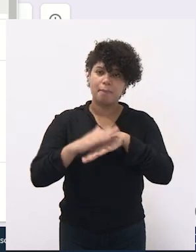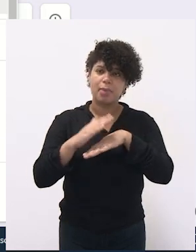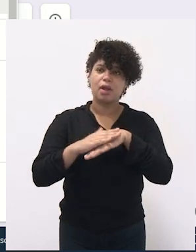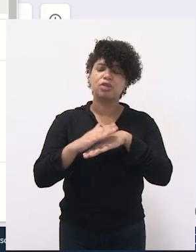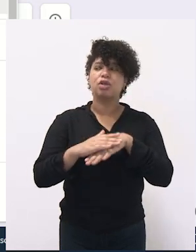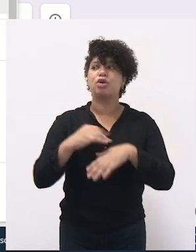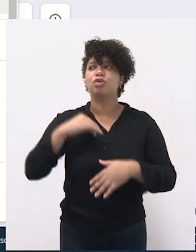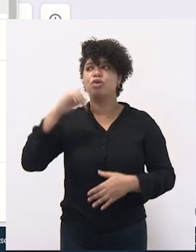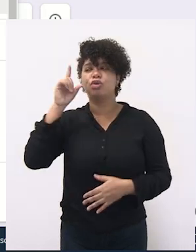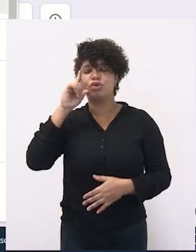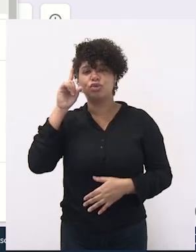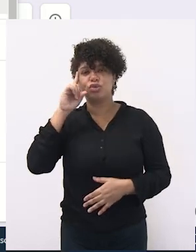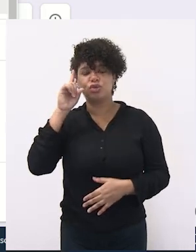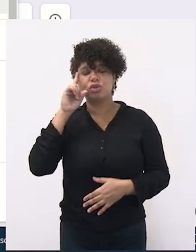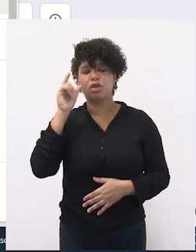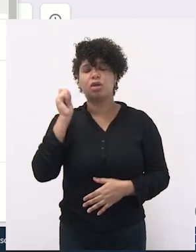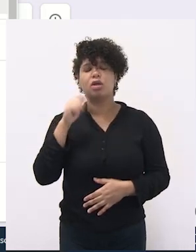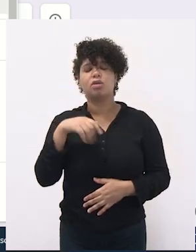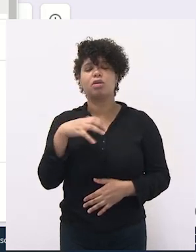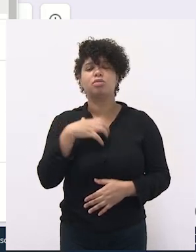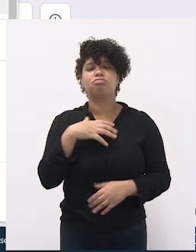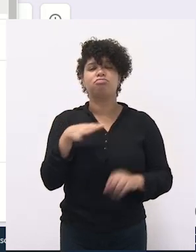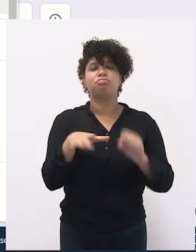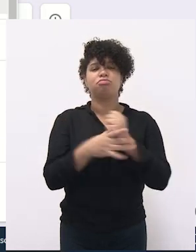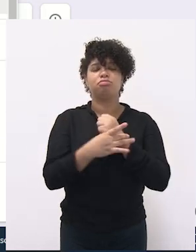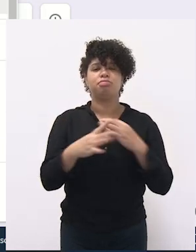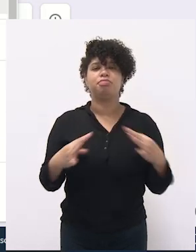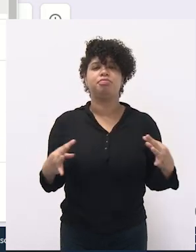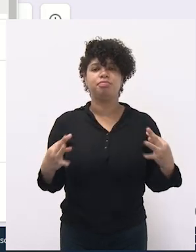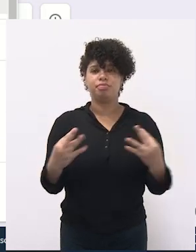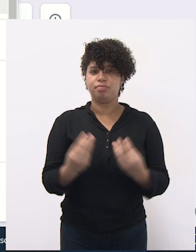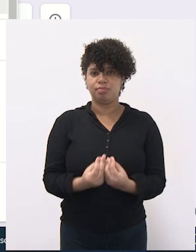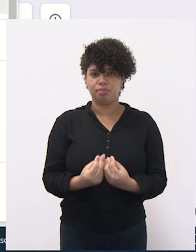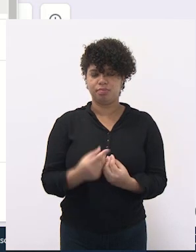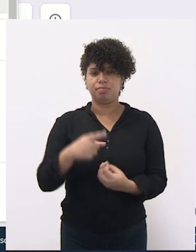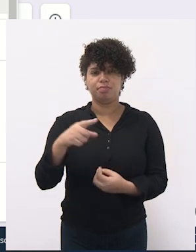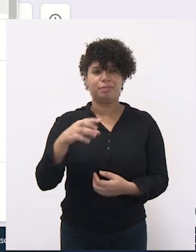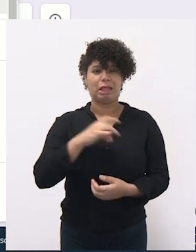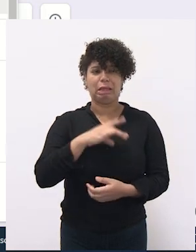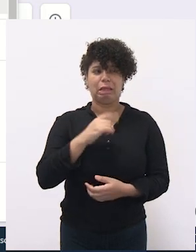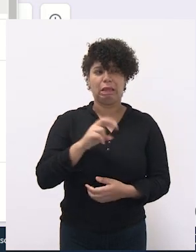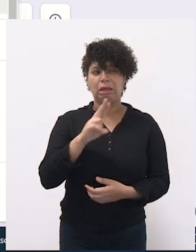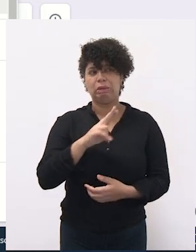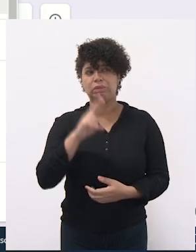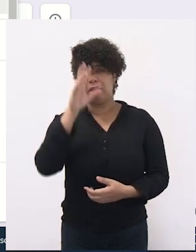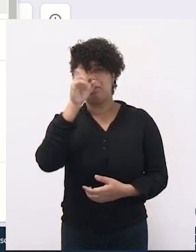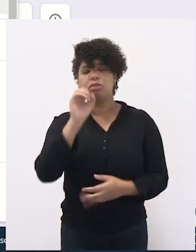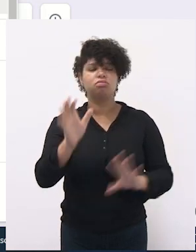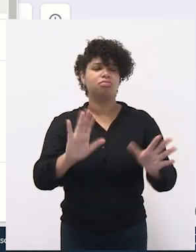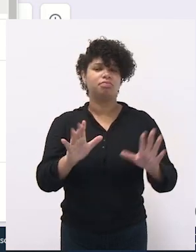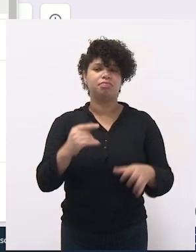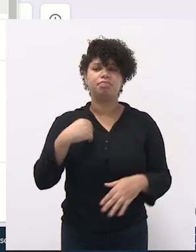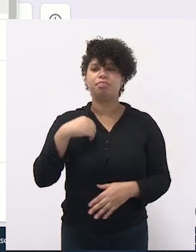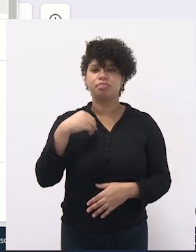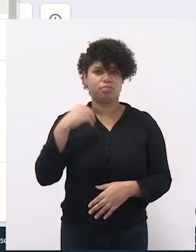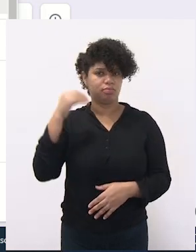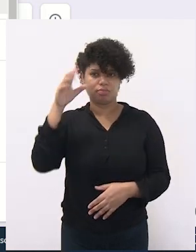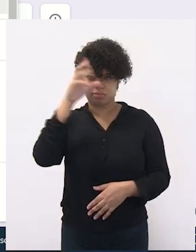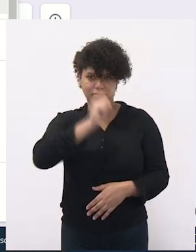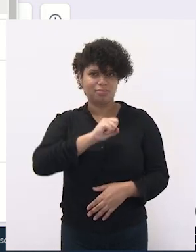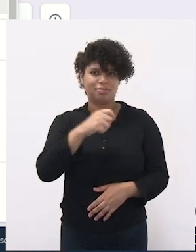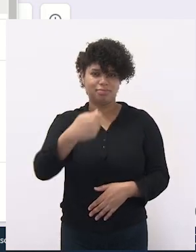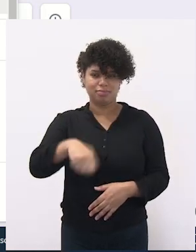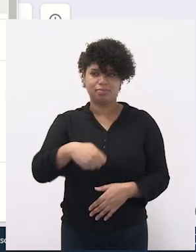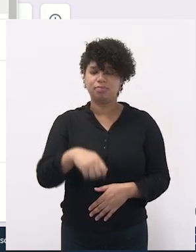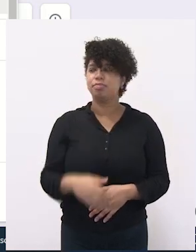O dia a dia vai dar segurança para todo mundo. Então não tenham medo aí de apertar, de ir para frente, para trás.